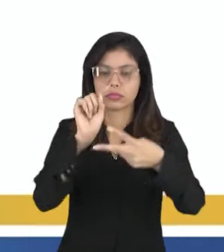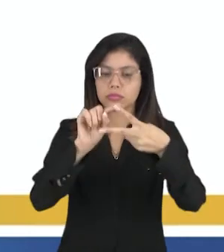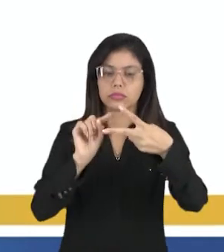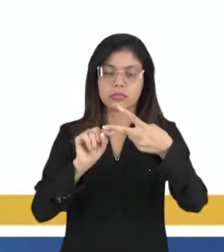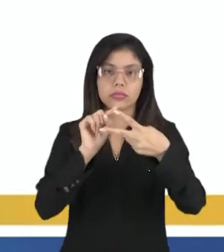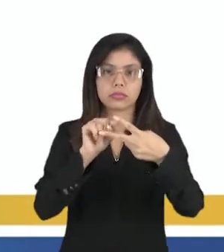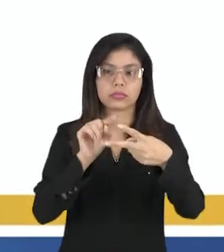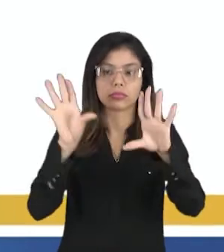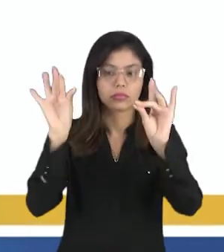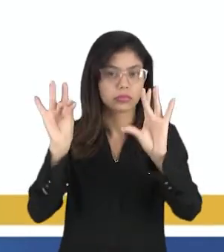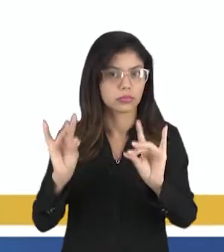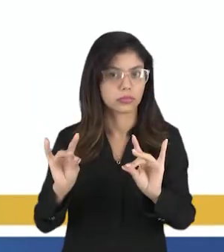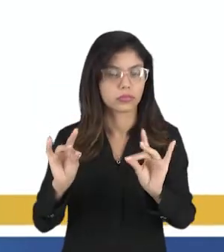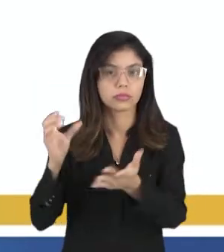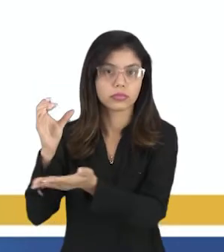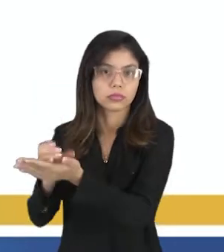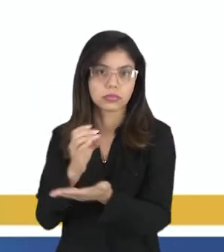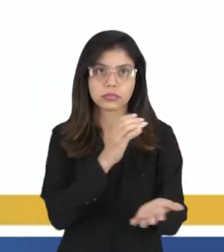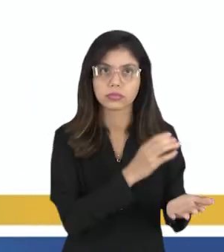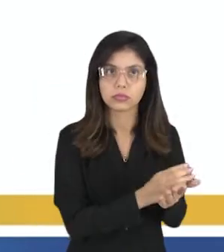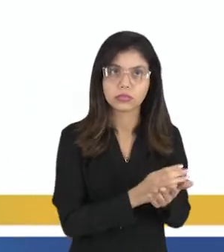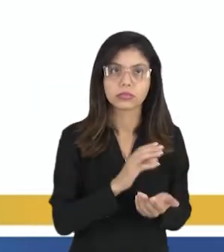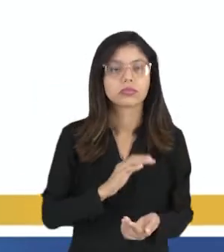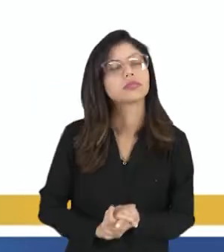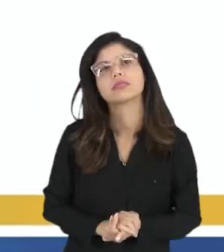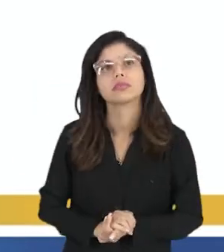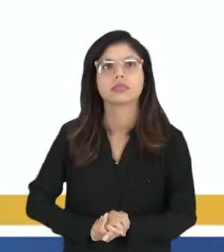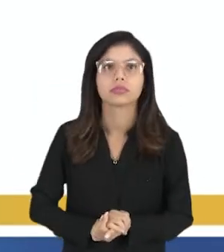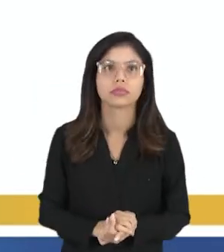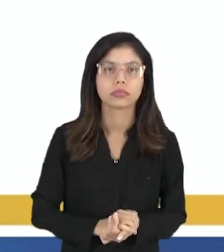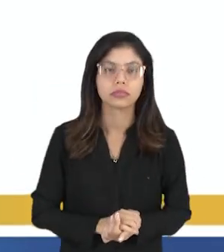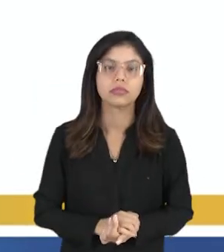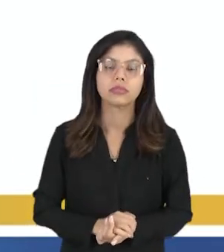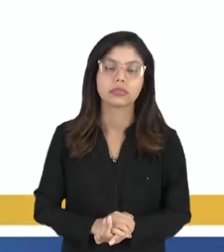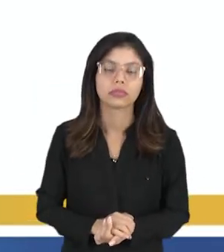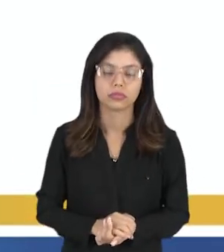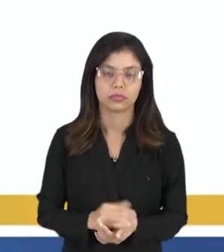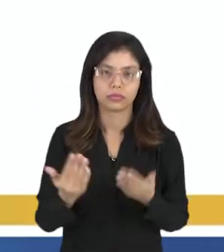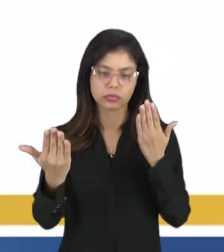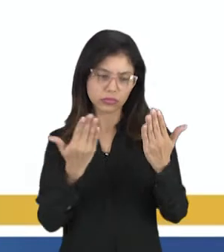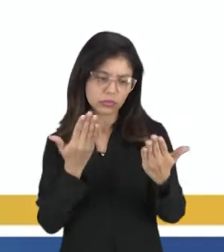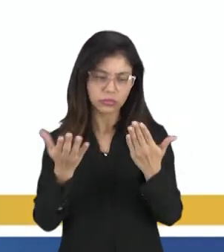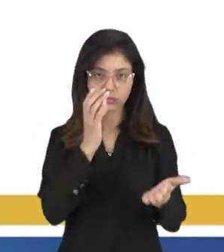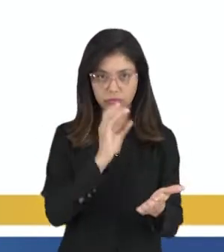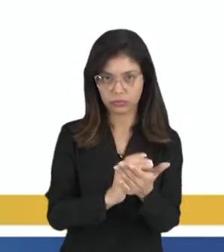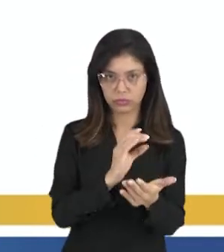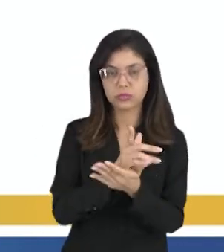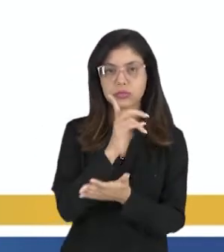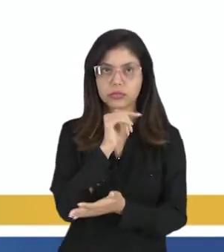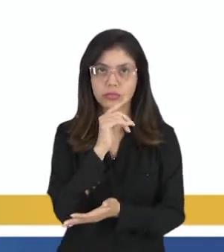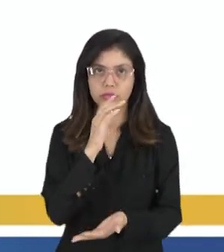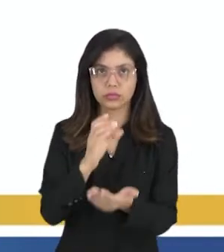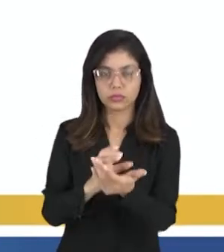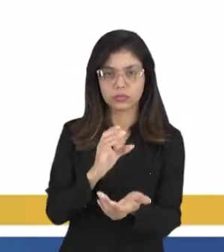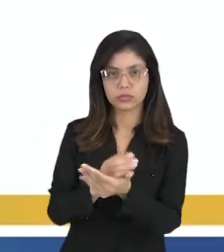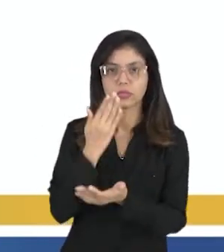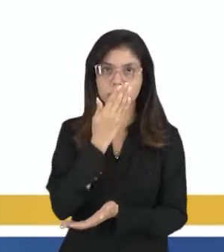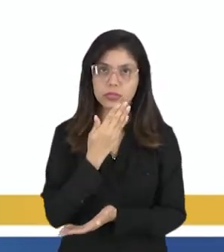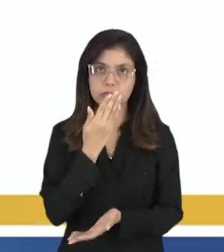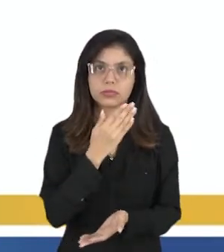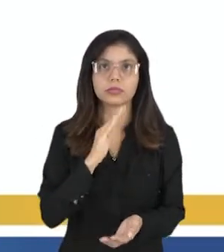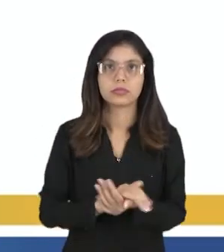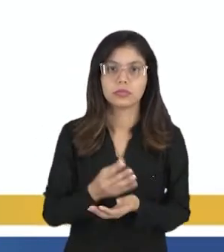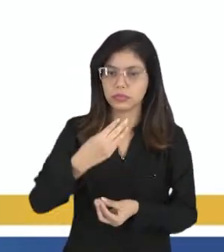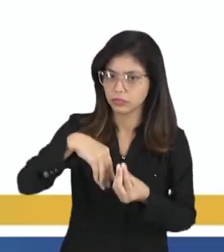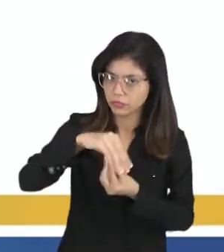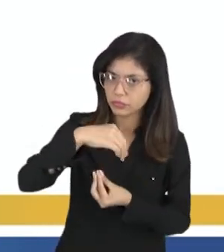teria em cada copo? Então, o que a gente pode observar? Ao compararmos um copo com água e um copo com água com